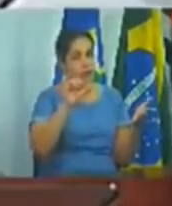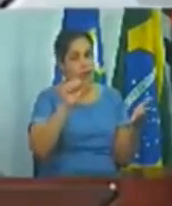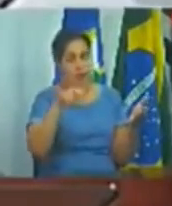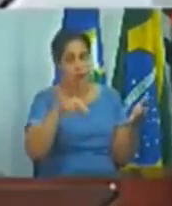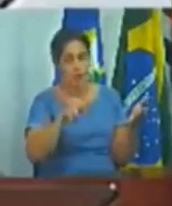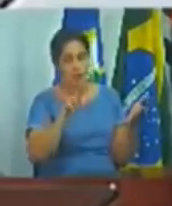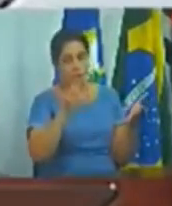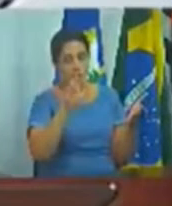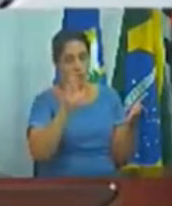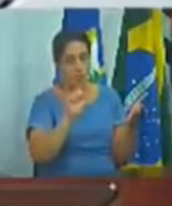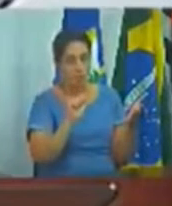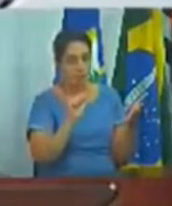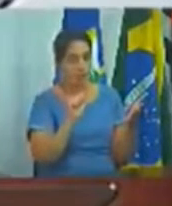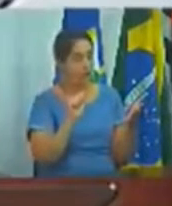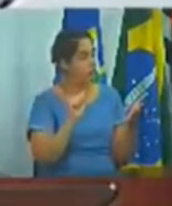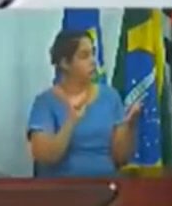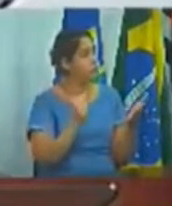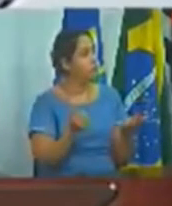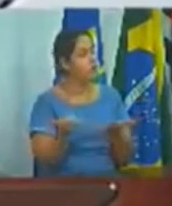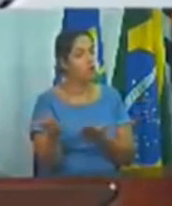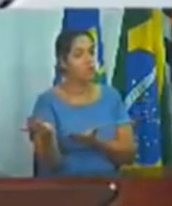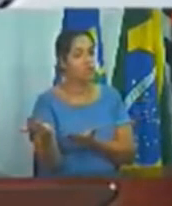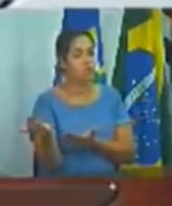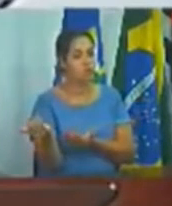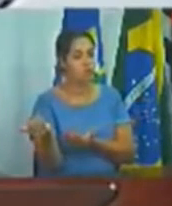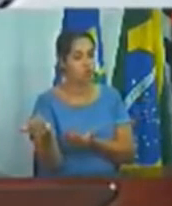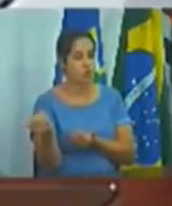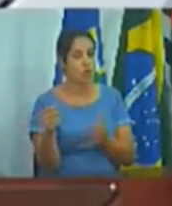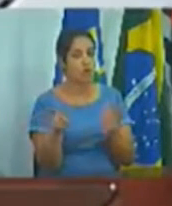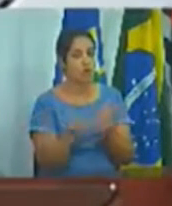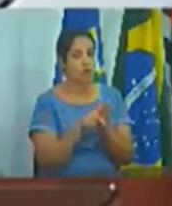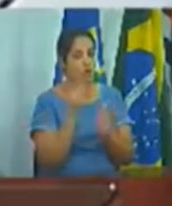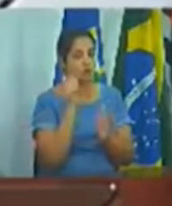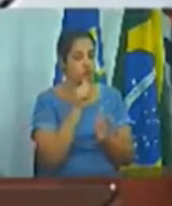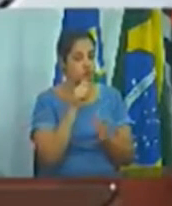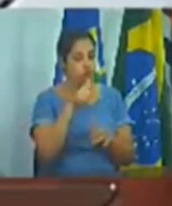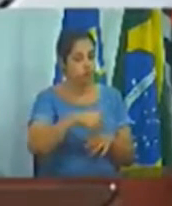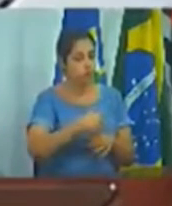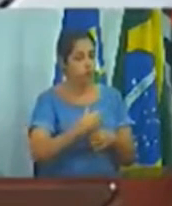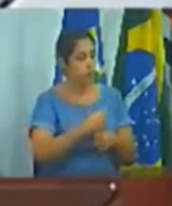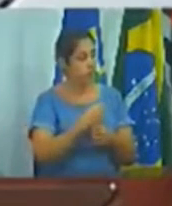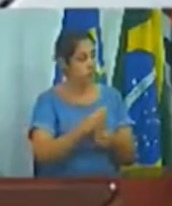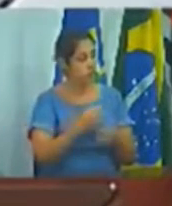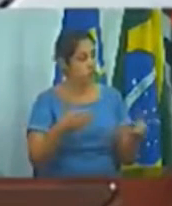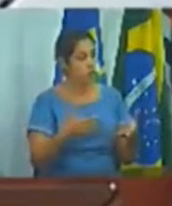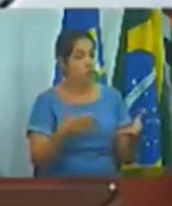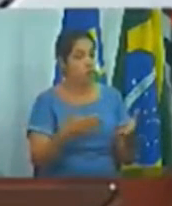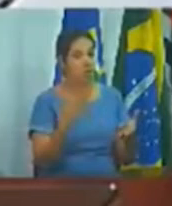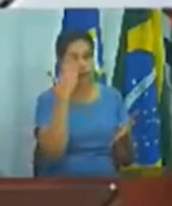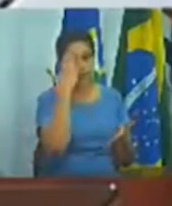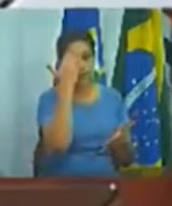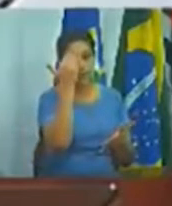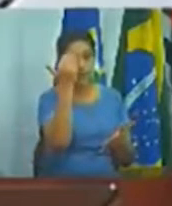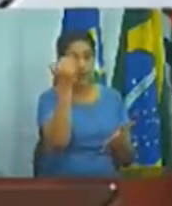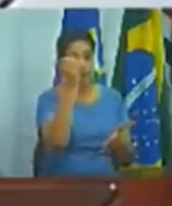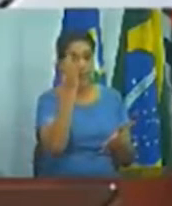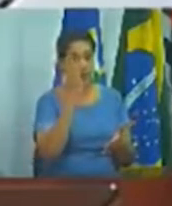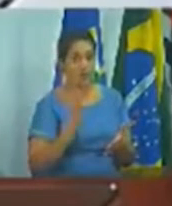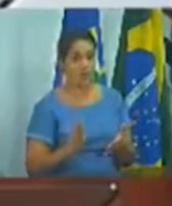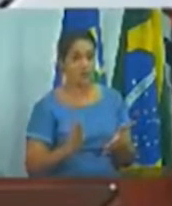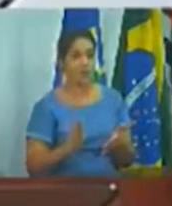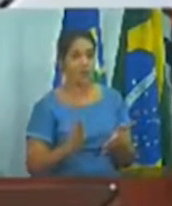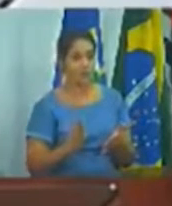de Votoporanga, radicada em Votoporanga, que hoje está famosa no Brasil inteiro